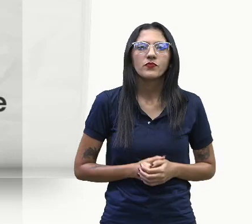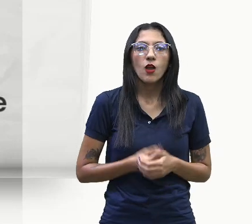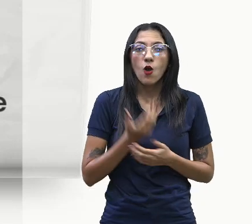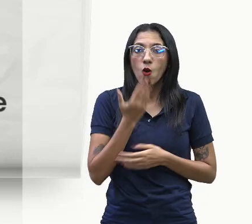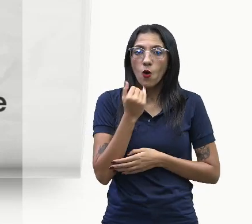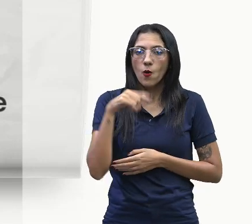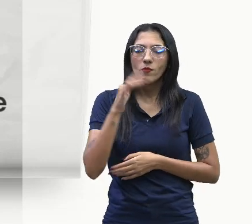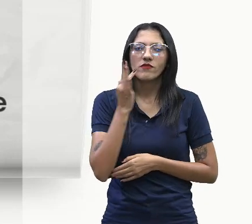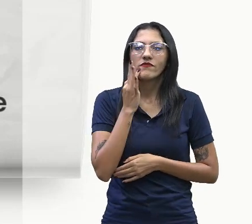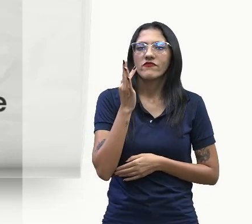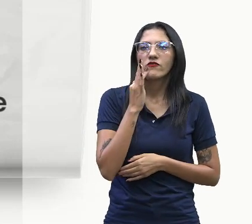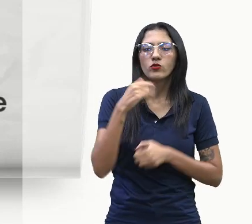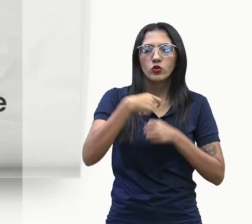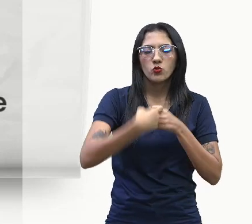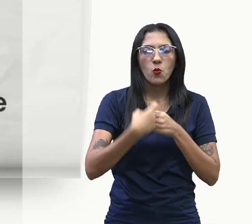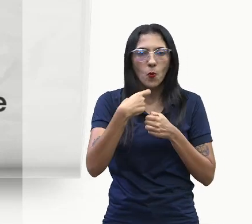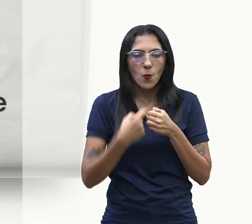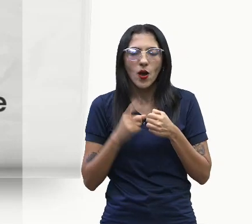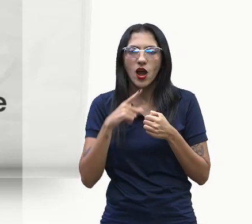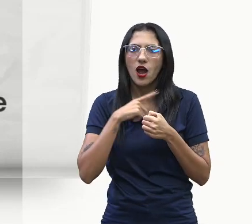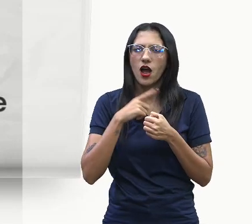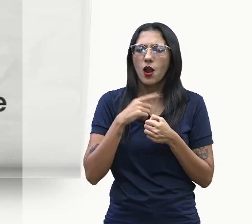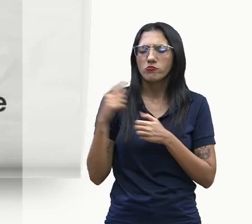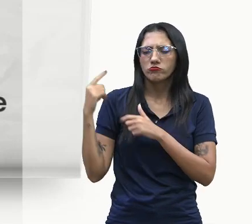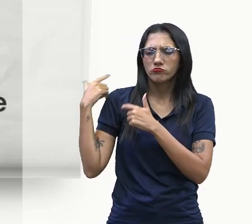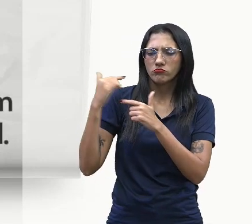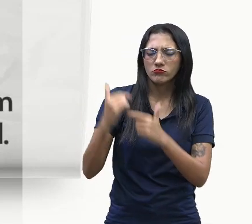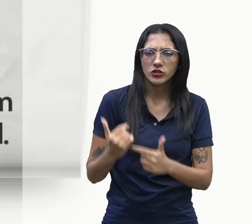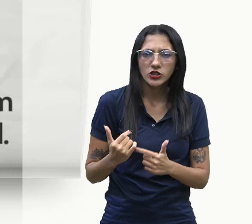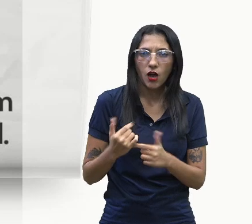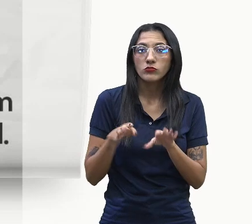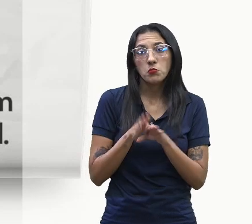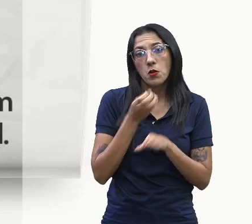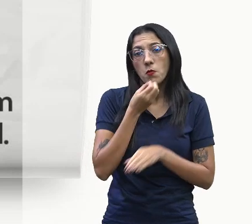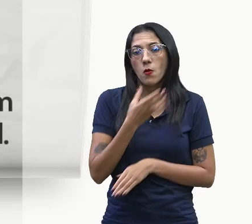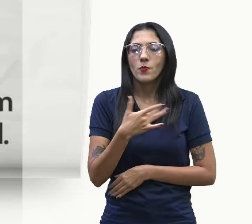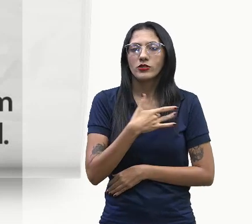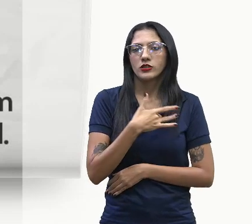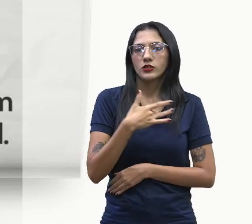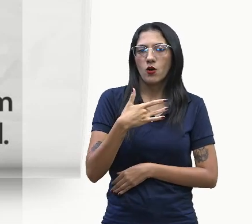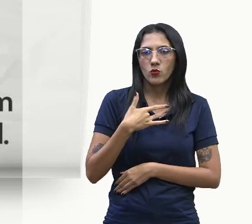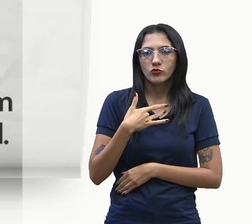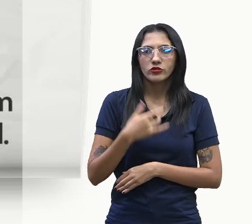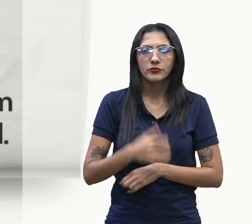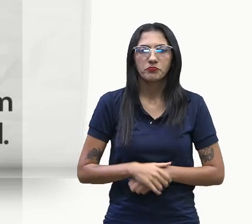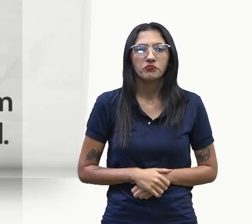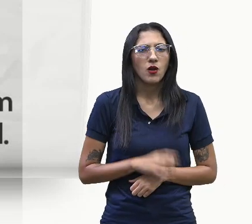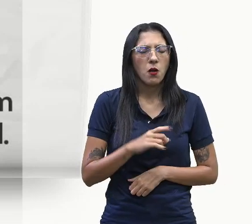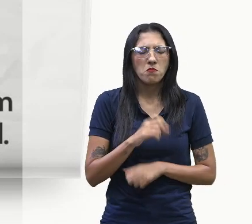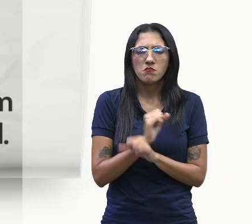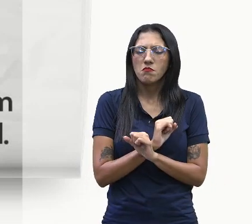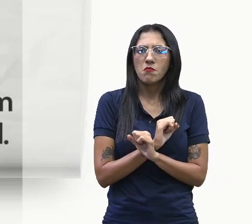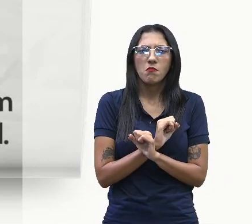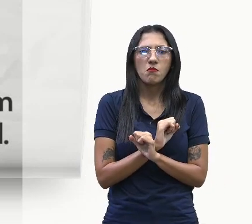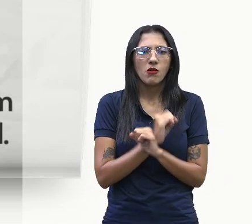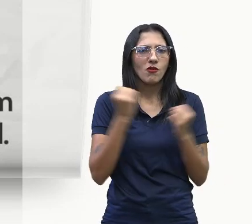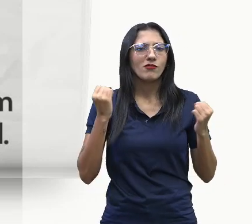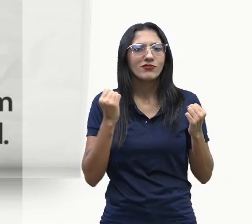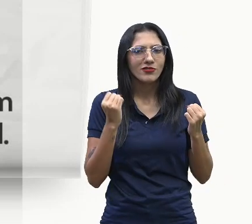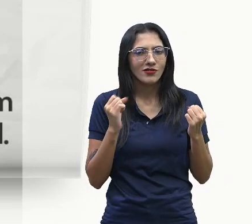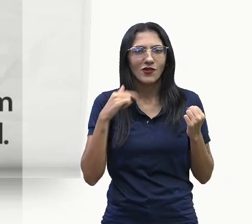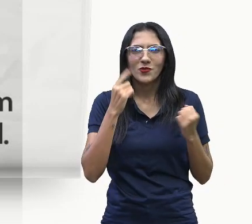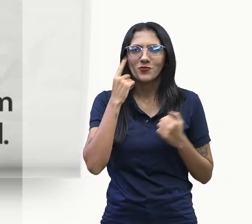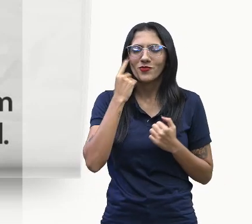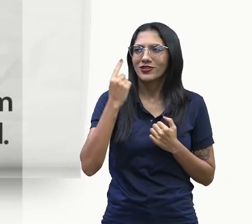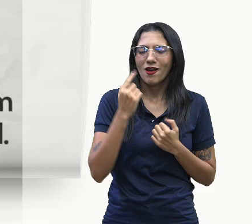é tradição e saúde ao mesmo tempo. É impossível imaginar a nossa mesa